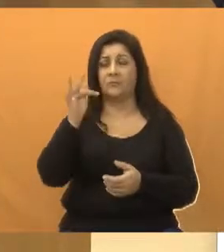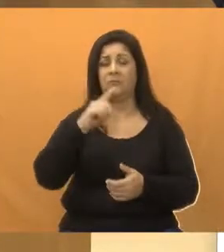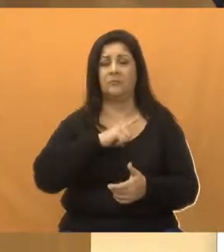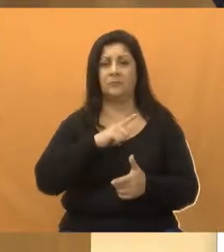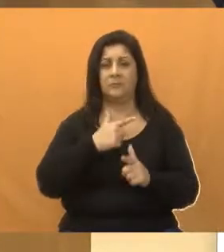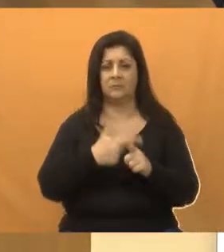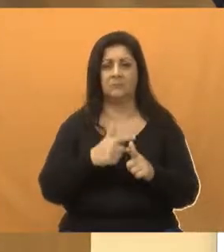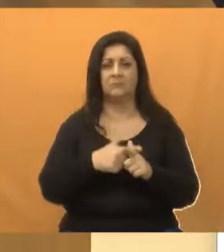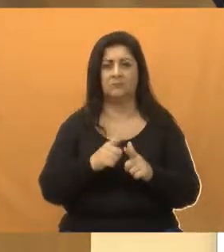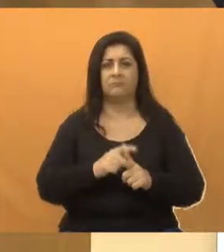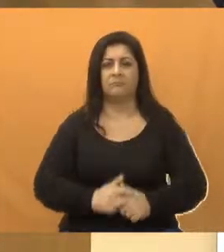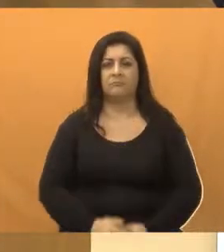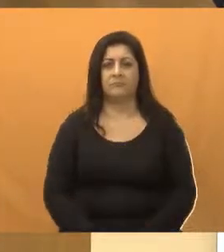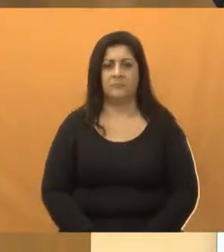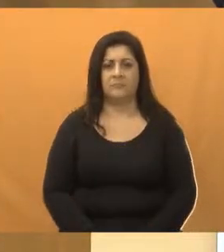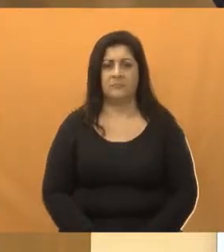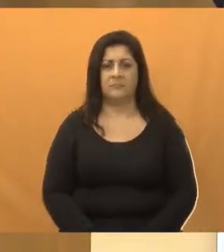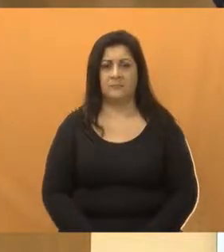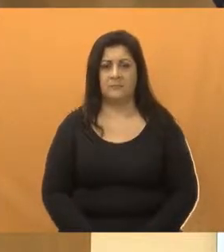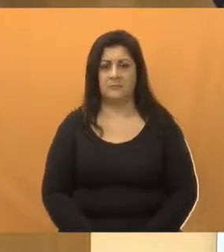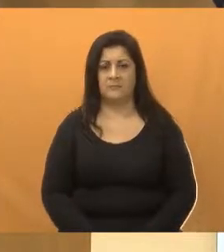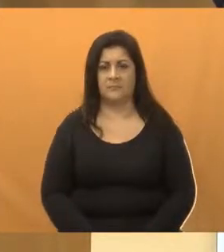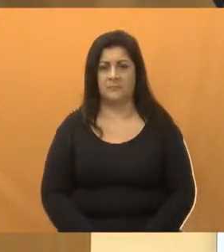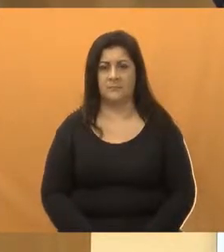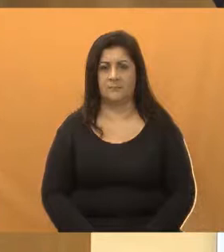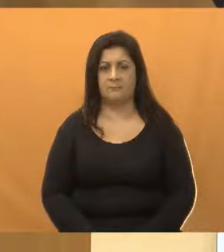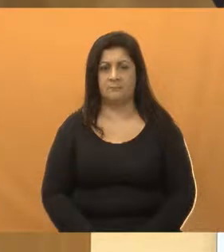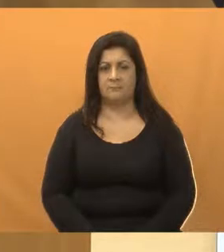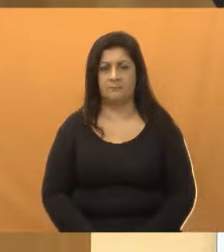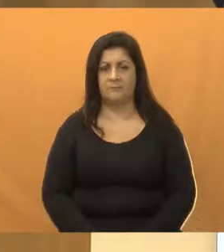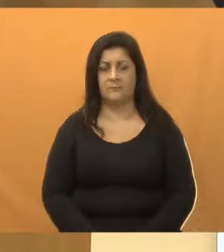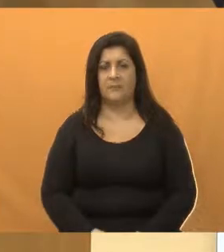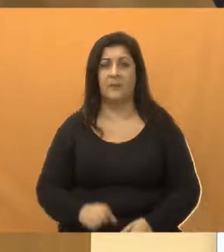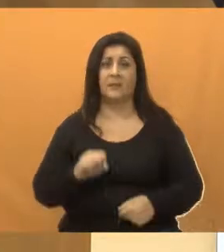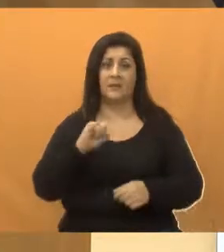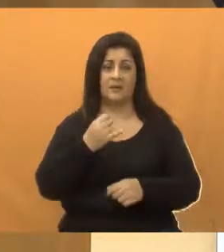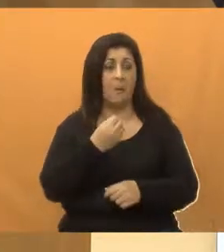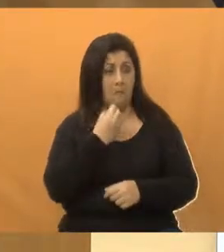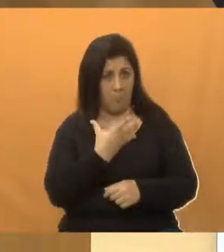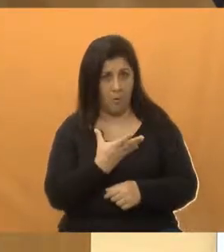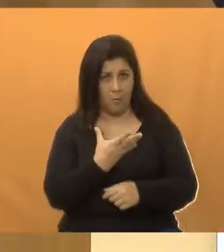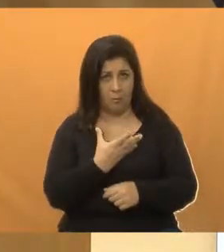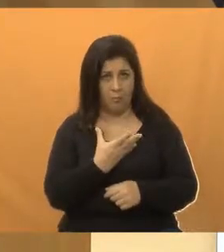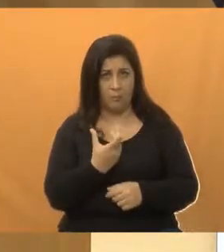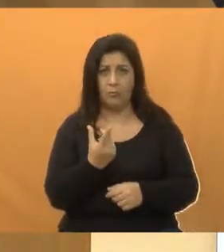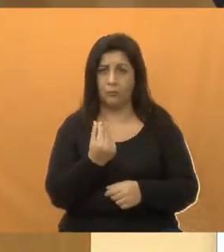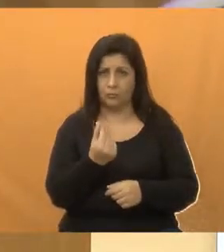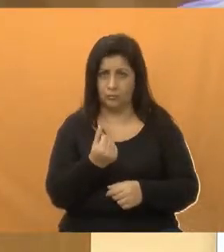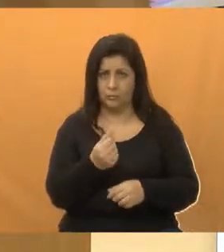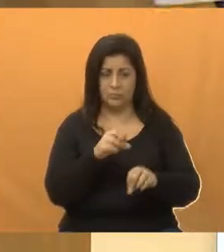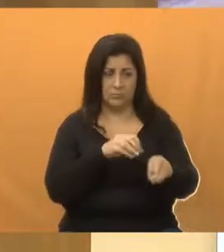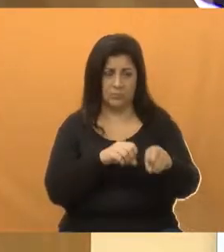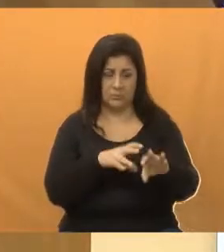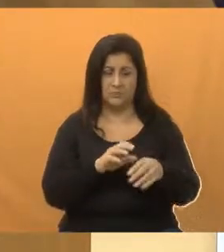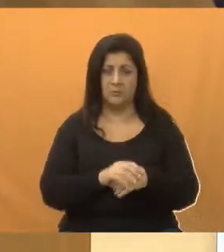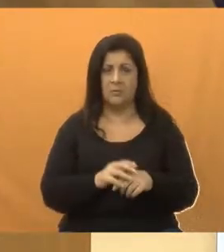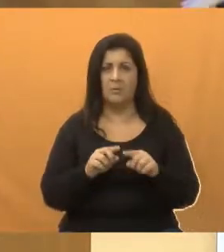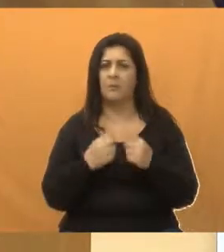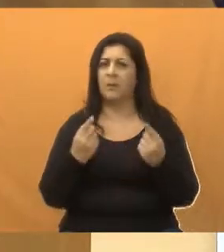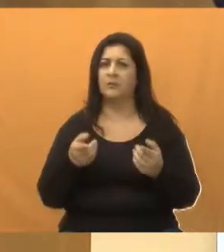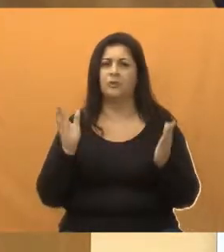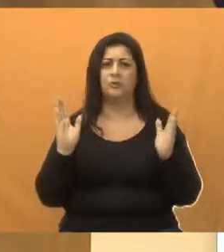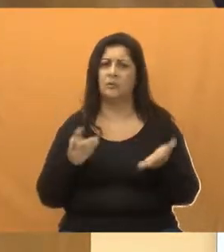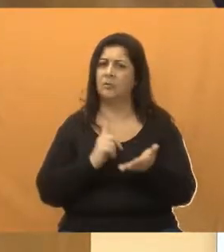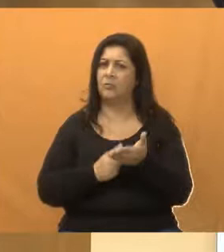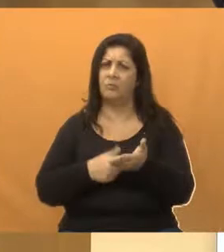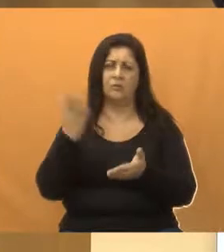frente, pode ter certeza disso. Ainda que seja para uma boa coisa, eu acho que o que foi comprometido, o que estava no